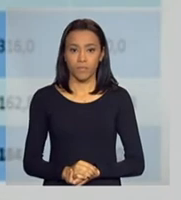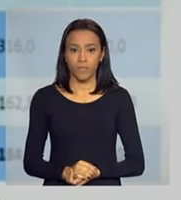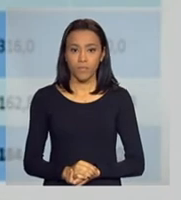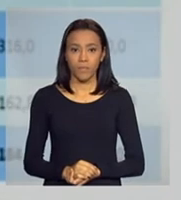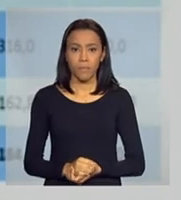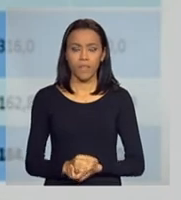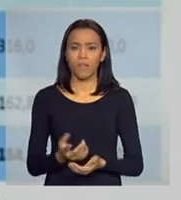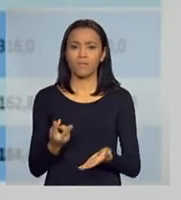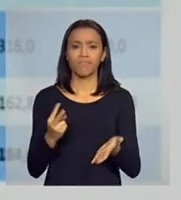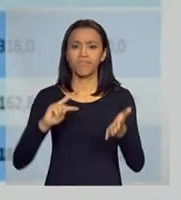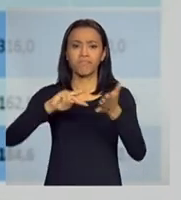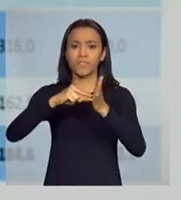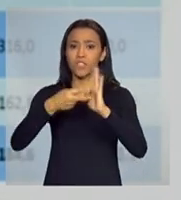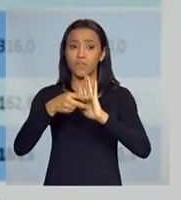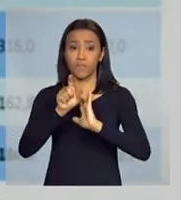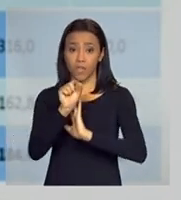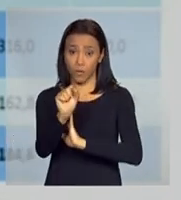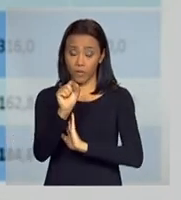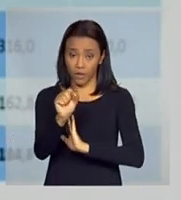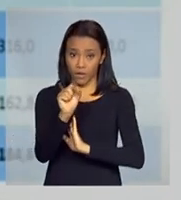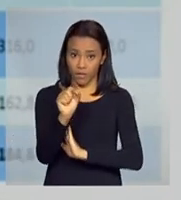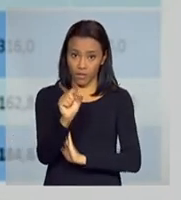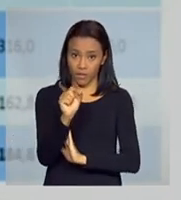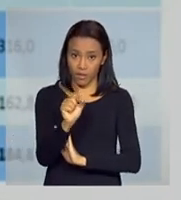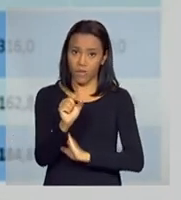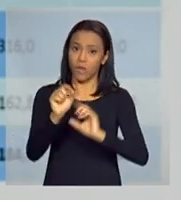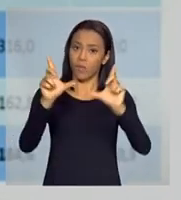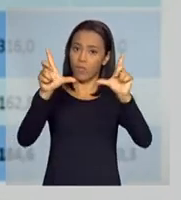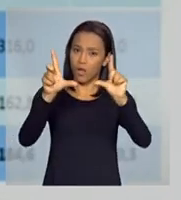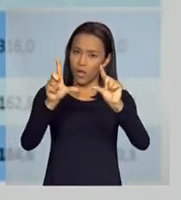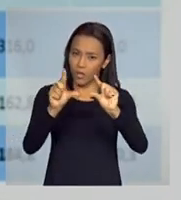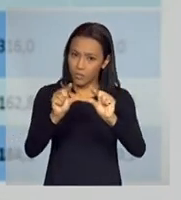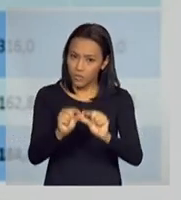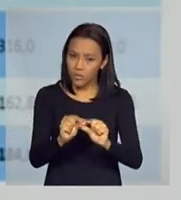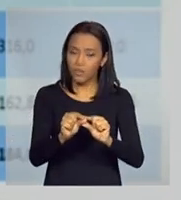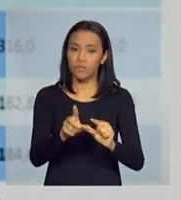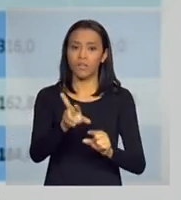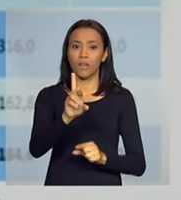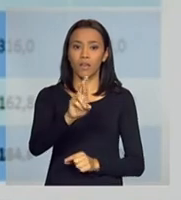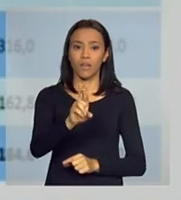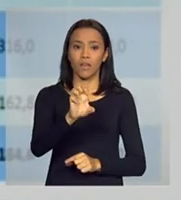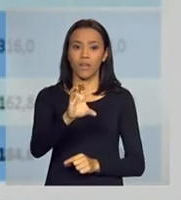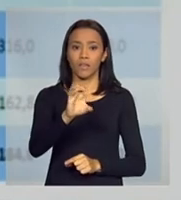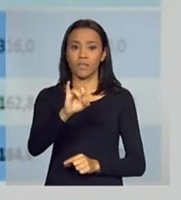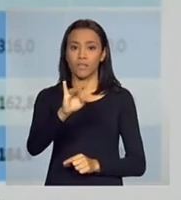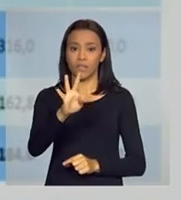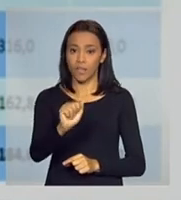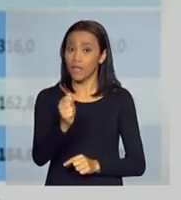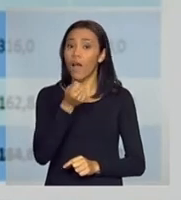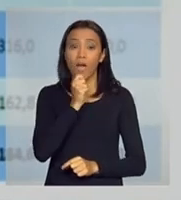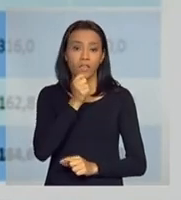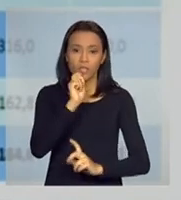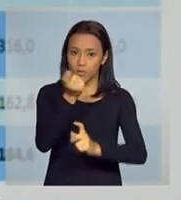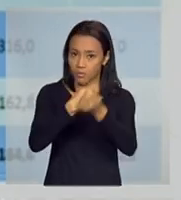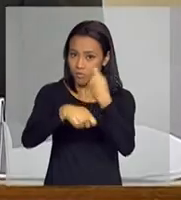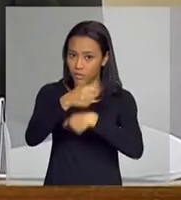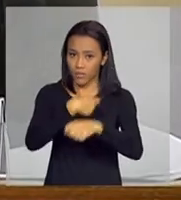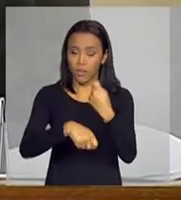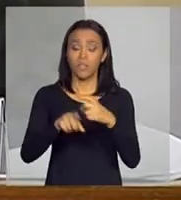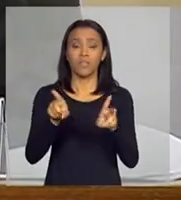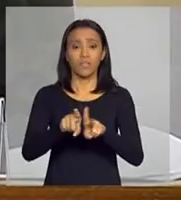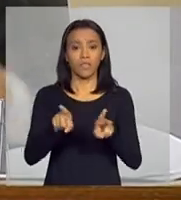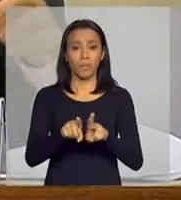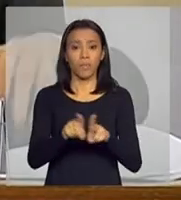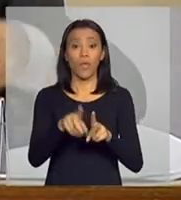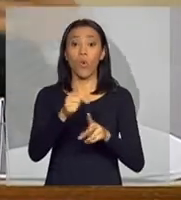significa também uma redução da receita não administrada e uma transferência menor as